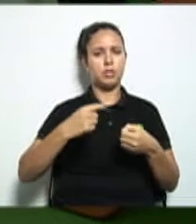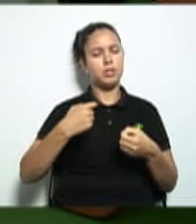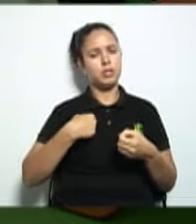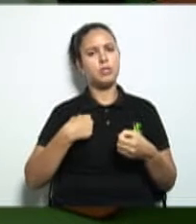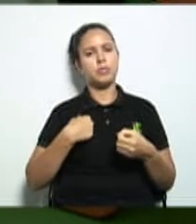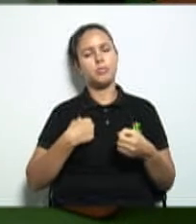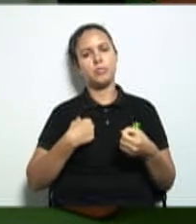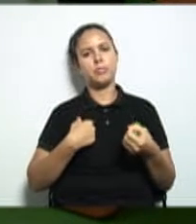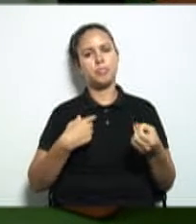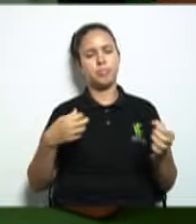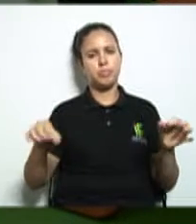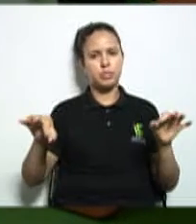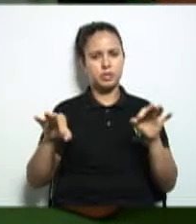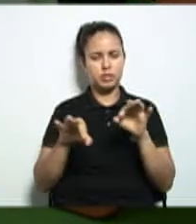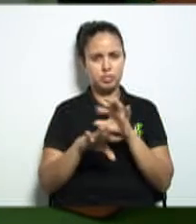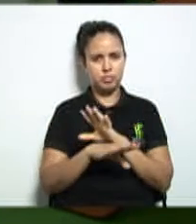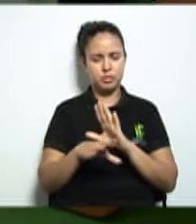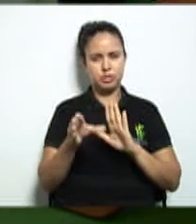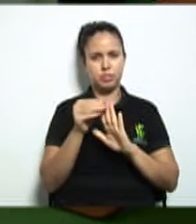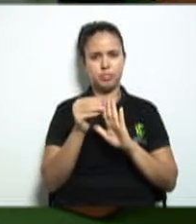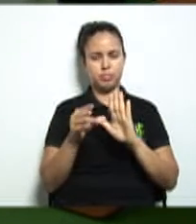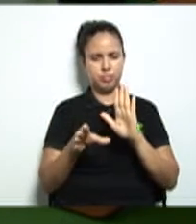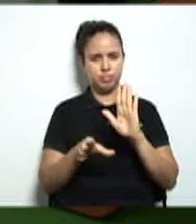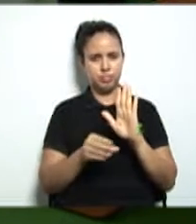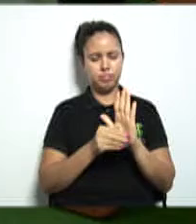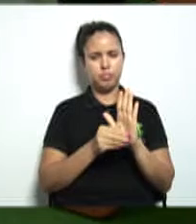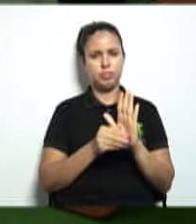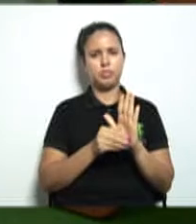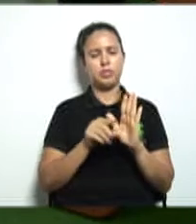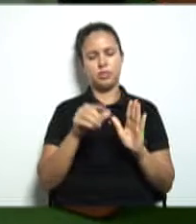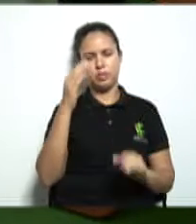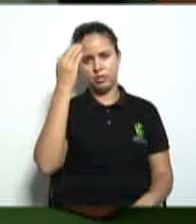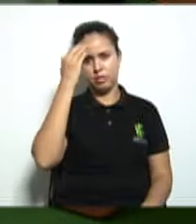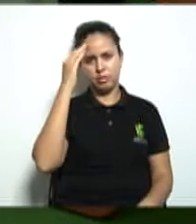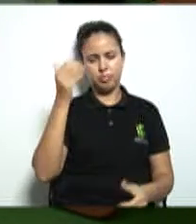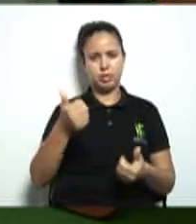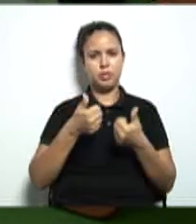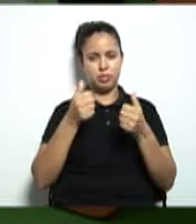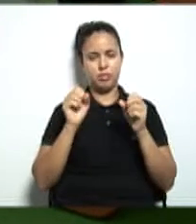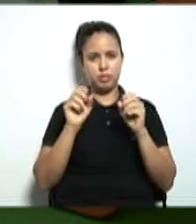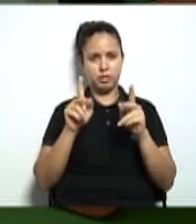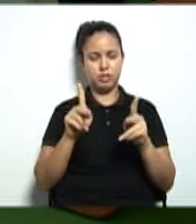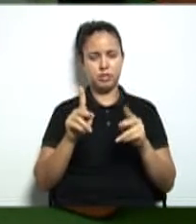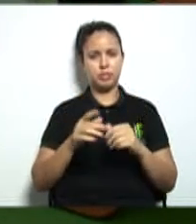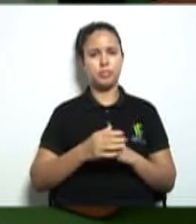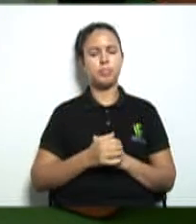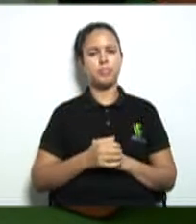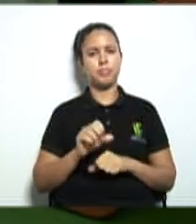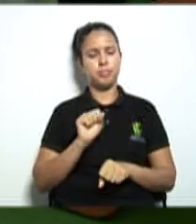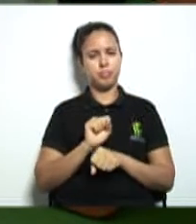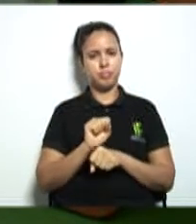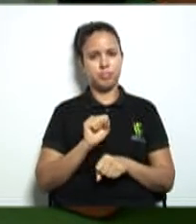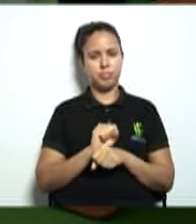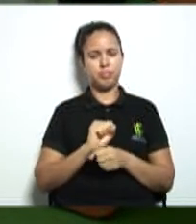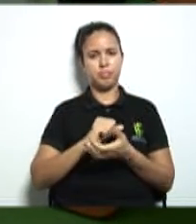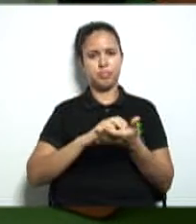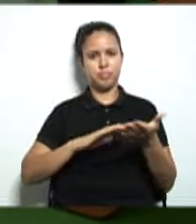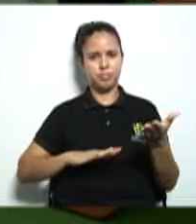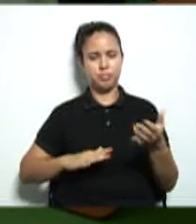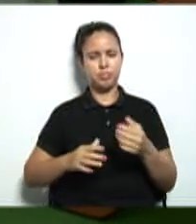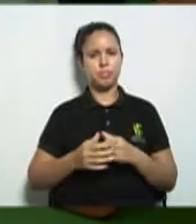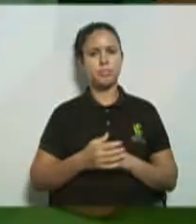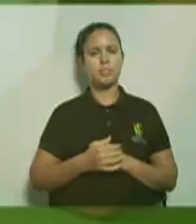fazer um fechamento desse conteúdo aqui para que vocês possam entender melhor. Ok, pessoal? Então vamos agora às nossas atividades.